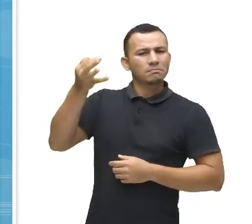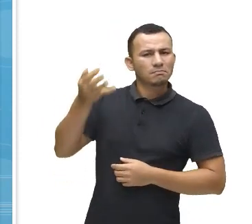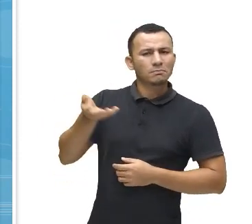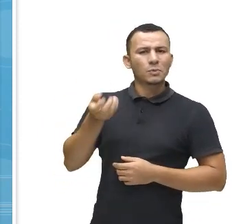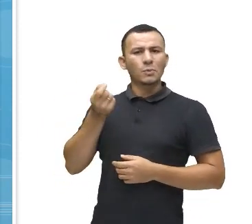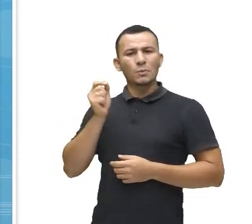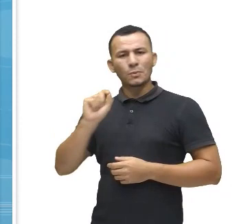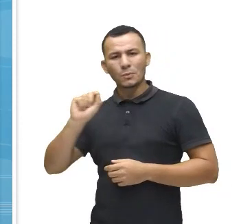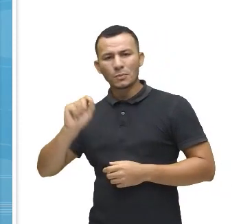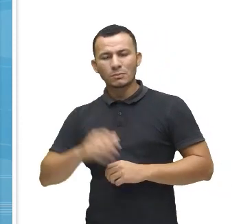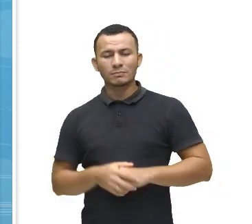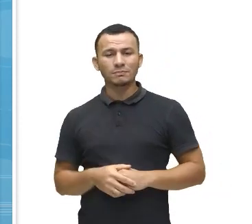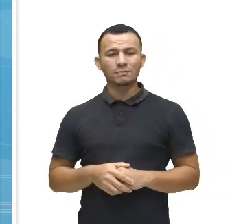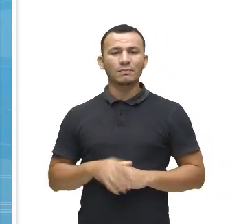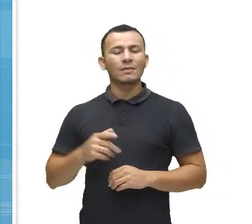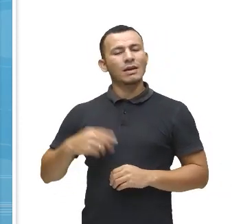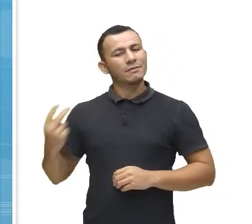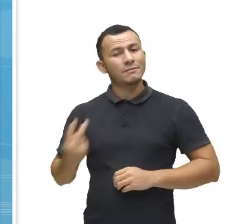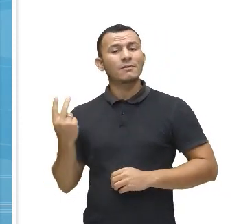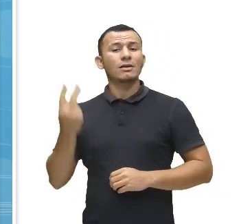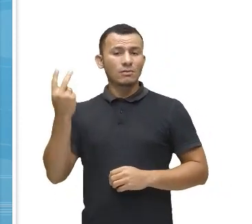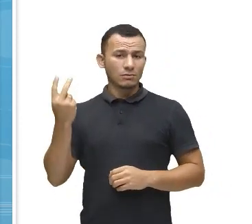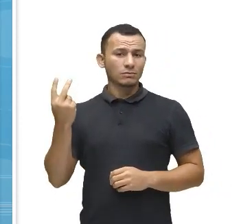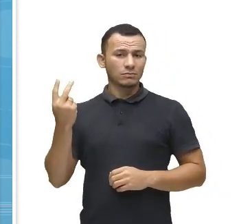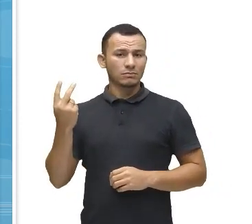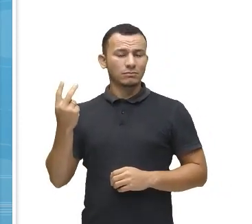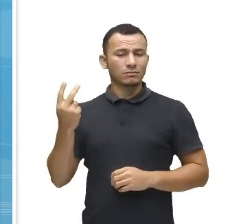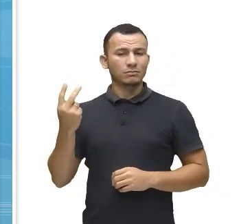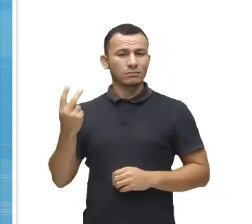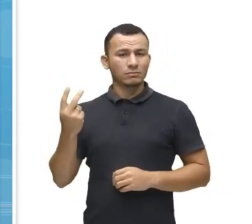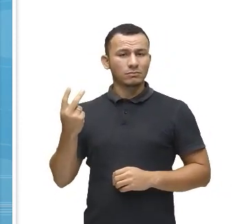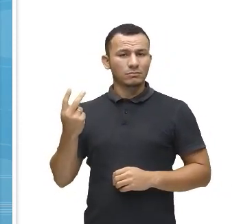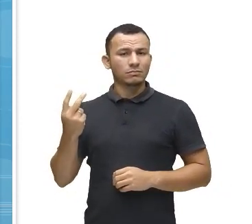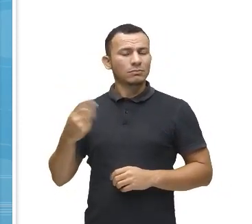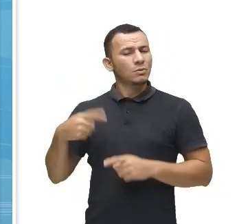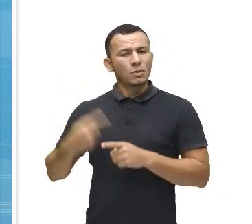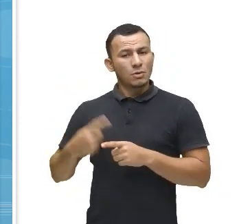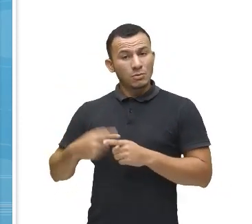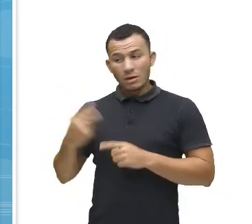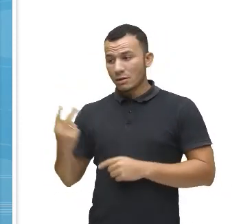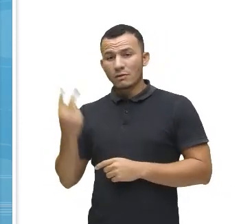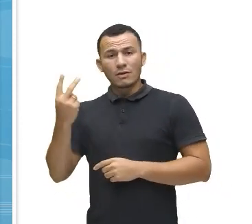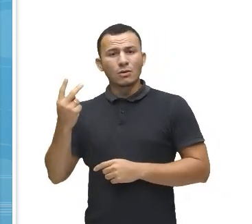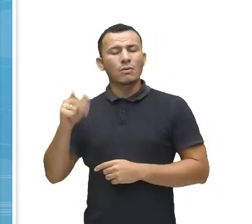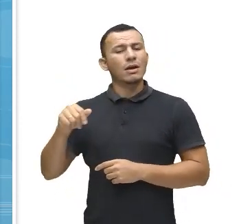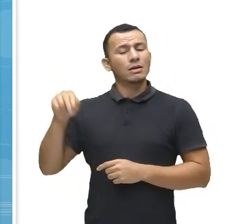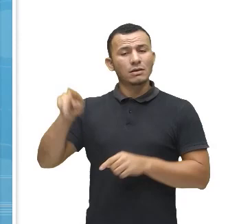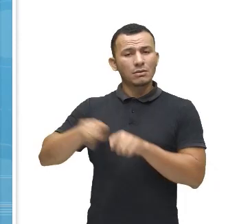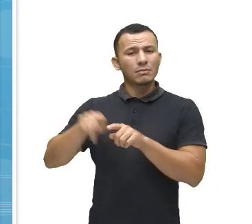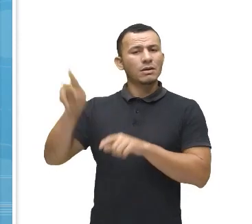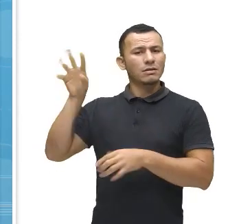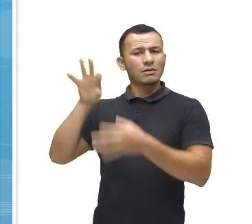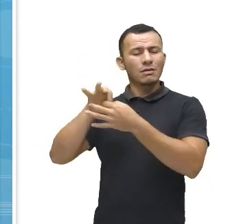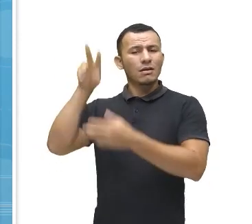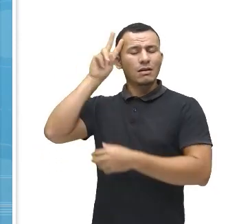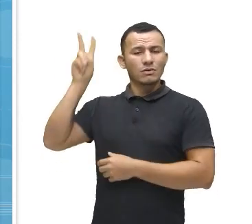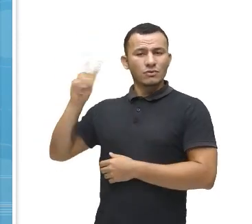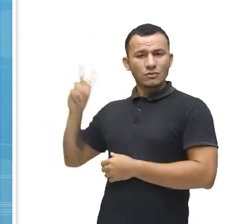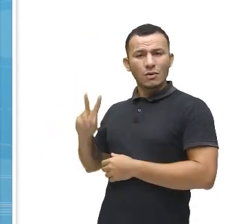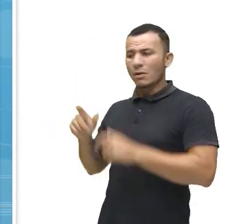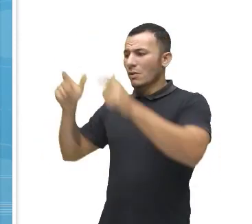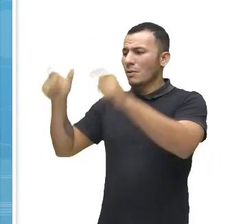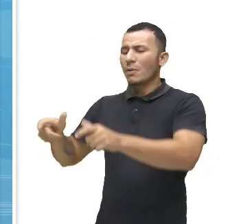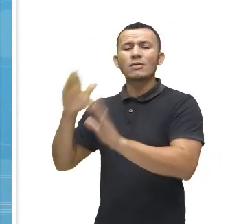atualmente? Buscam reconhecimento. Porque, afinal de contas, fazem parte da nossa história e estão naquela localidade